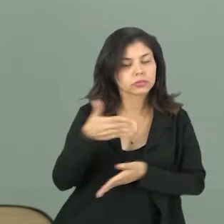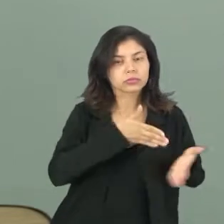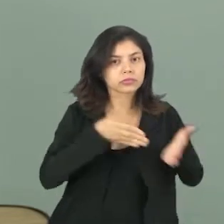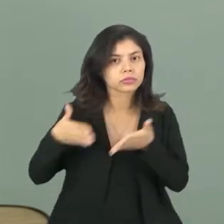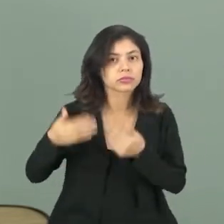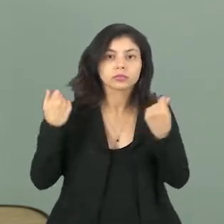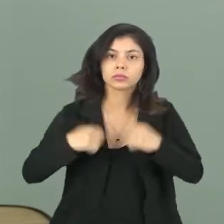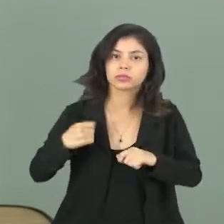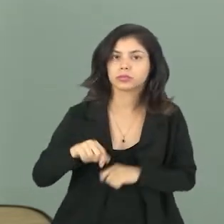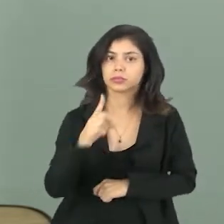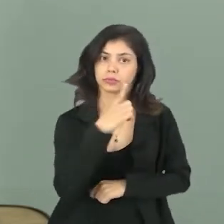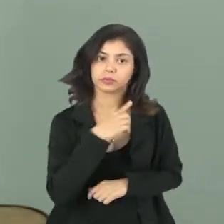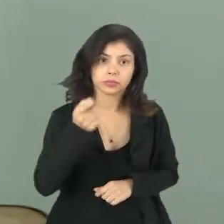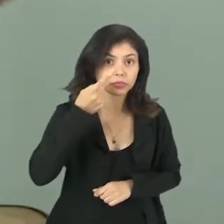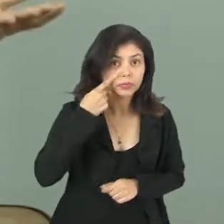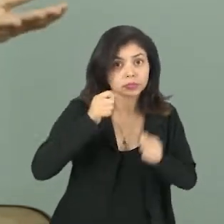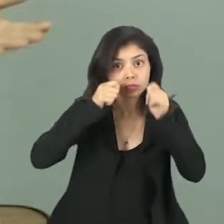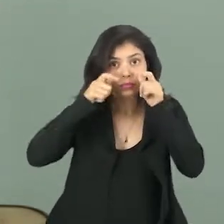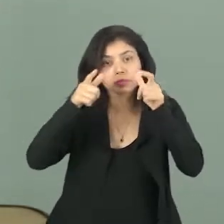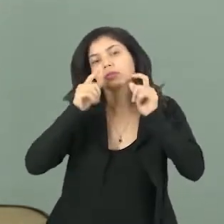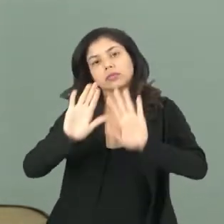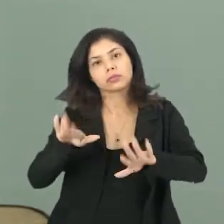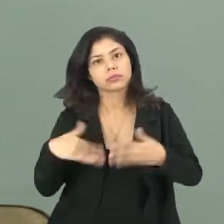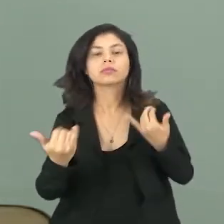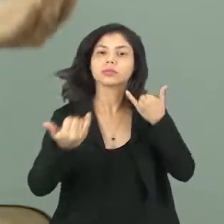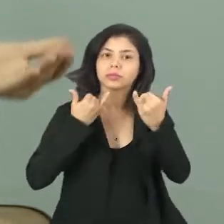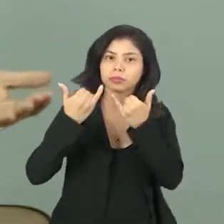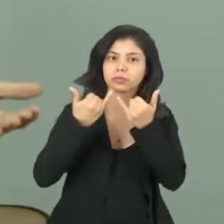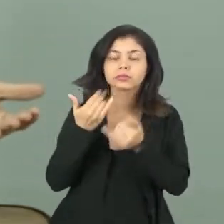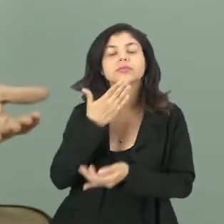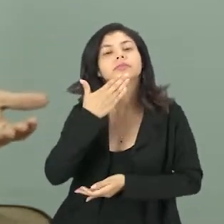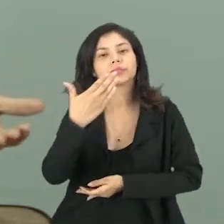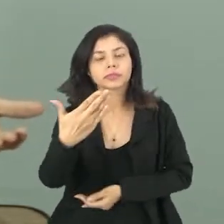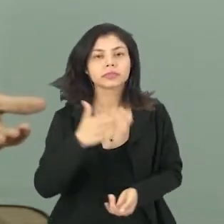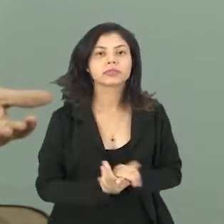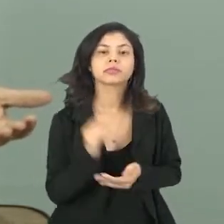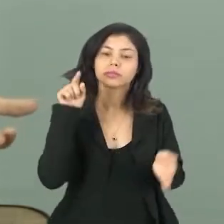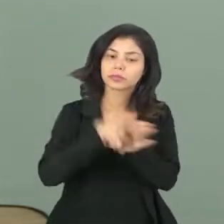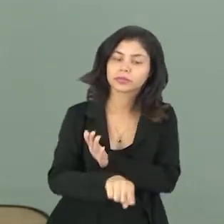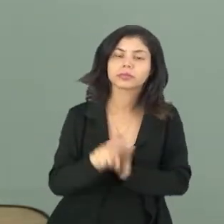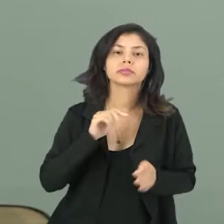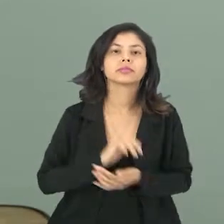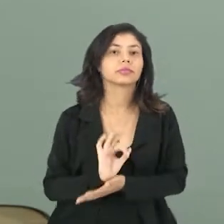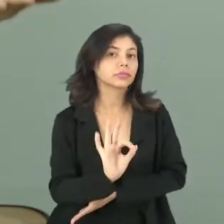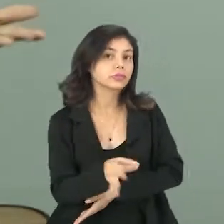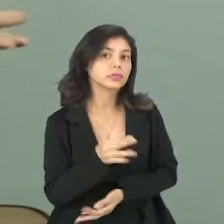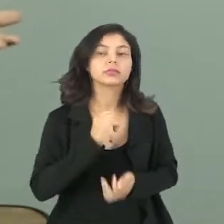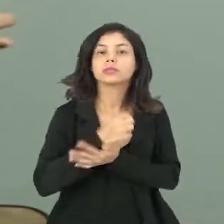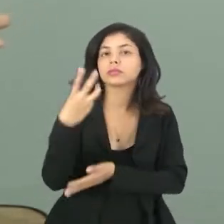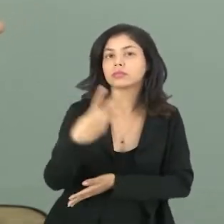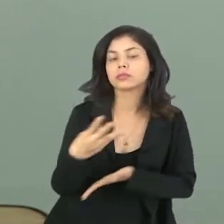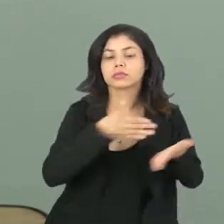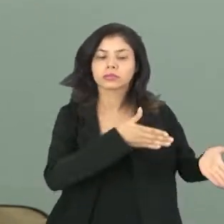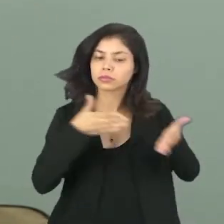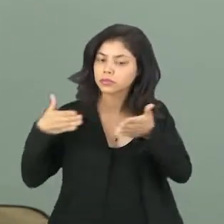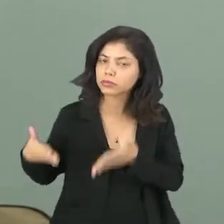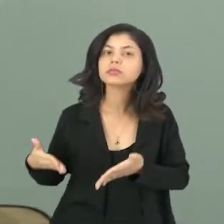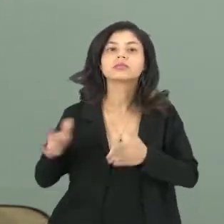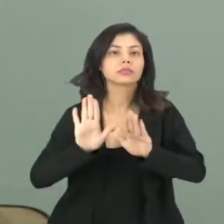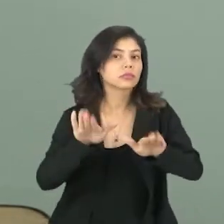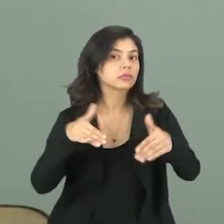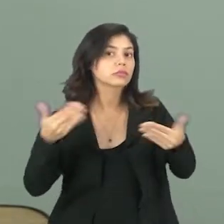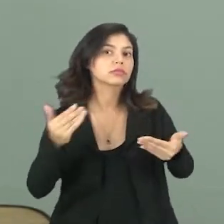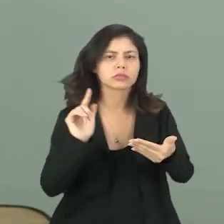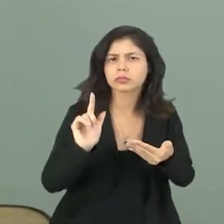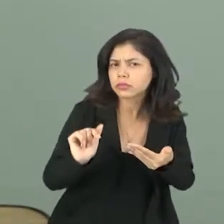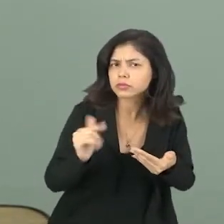passo nós precisamos observar Qual a informação que vai ser pedida na questão certo e o terceiro passo Então